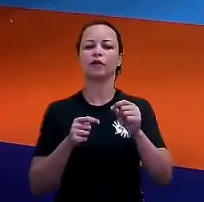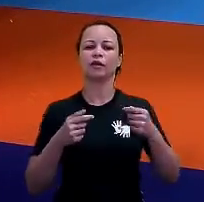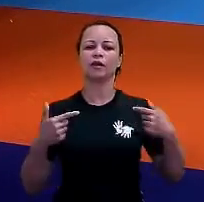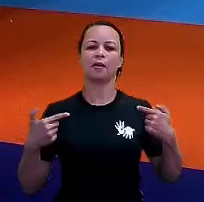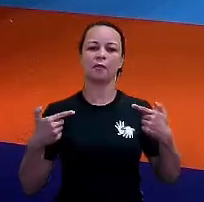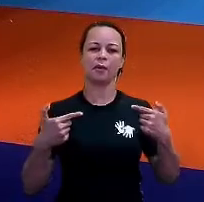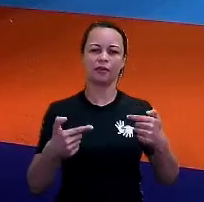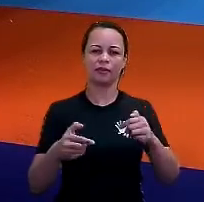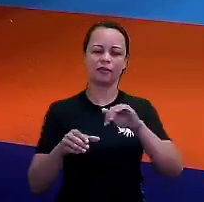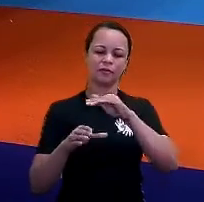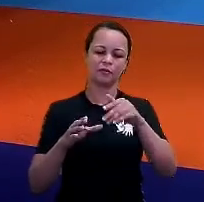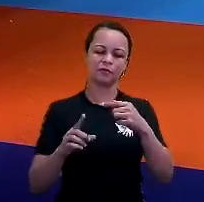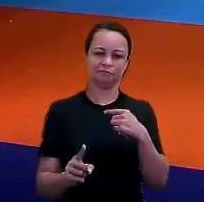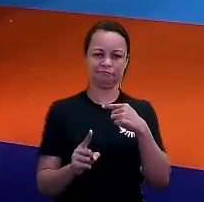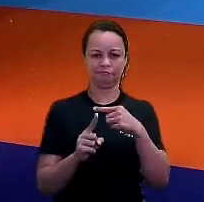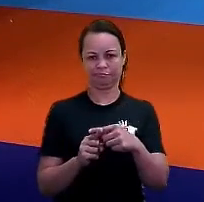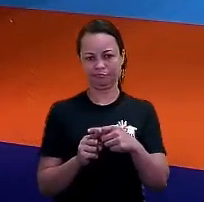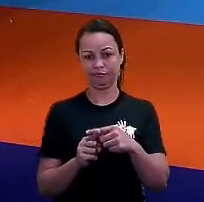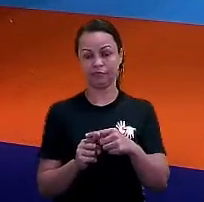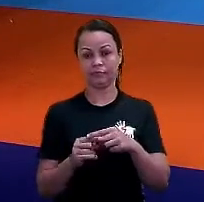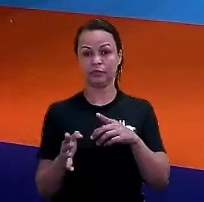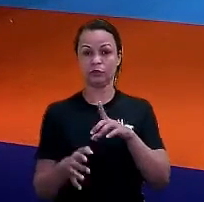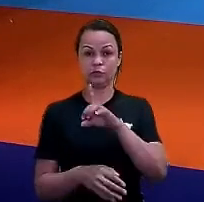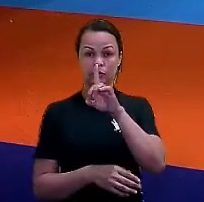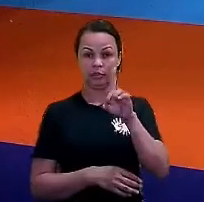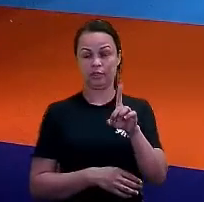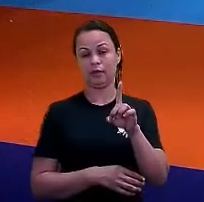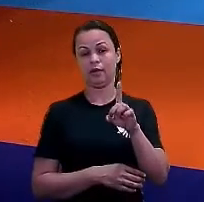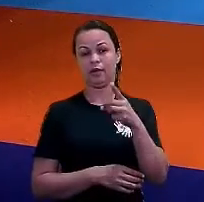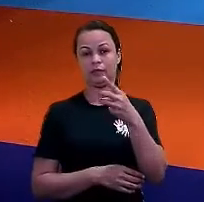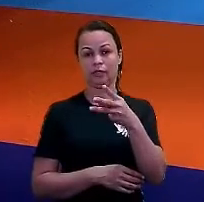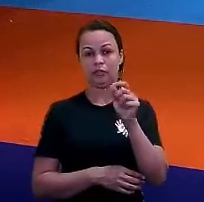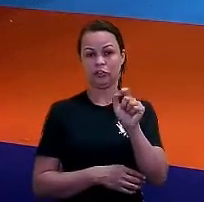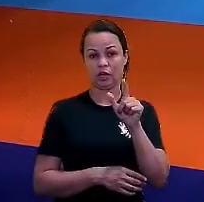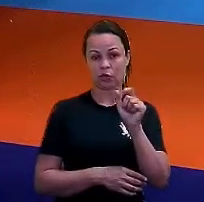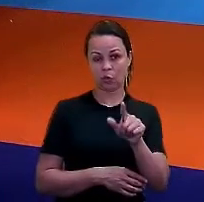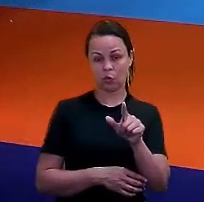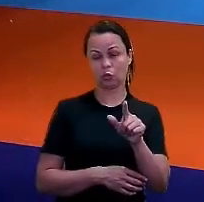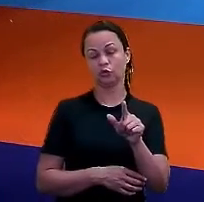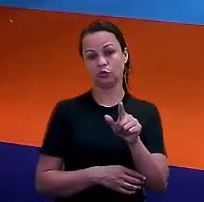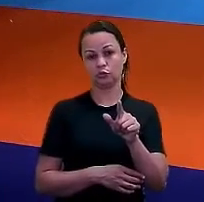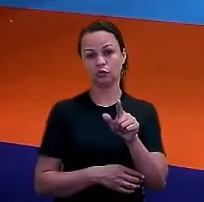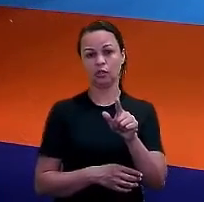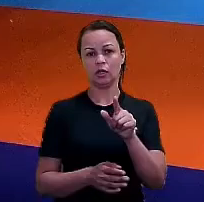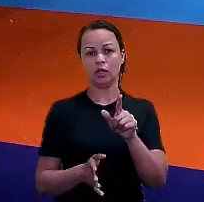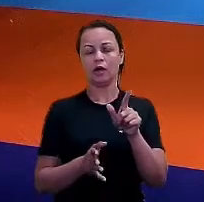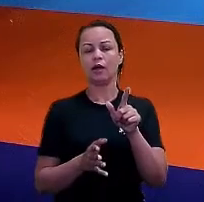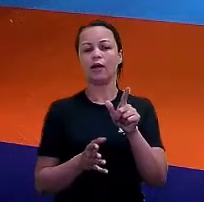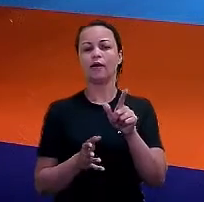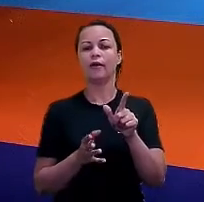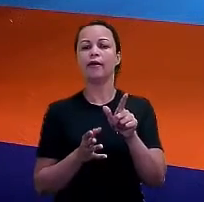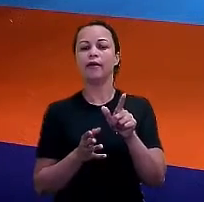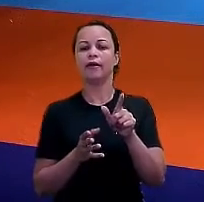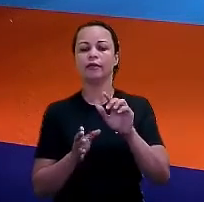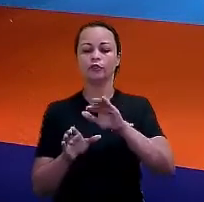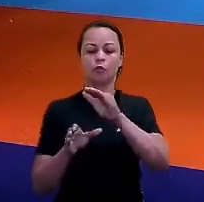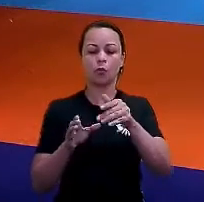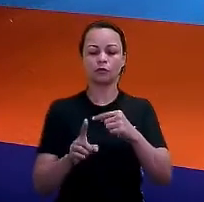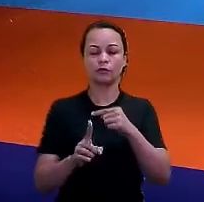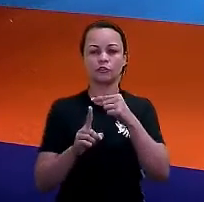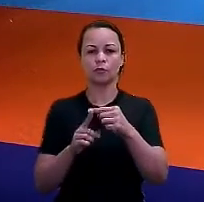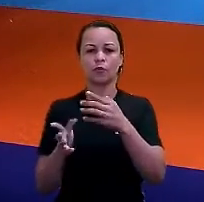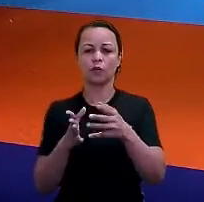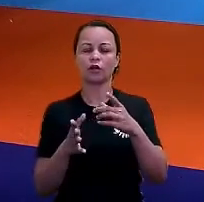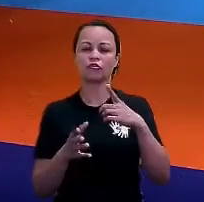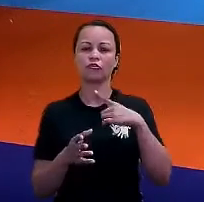Tabocas. Recentemente, dia 3 de agosto, nós comemoramos 377 anos desse feito. E o que é